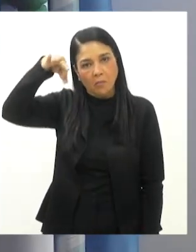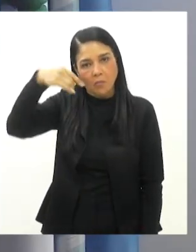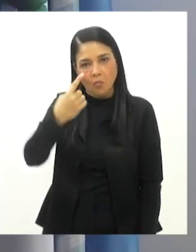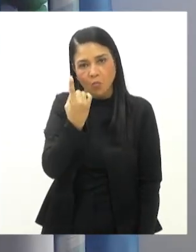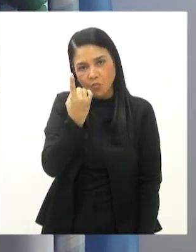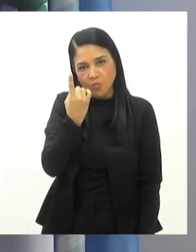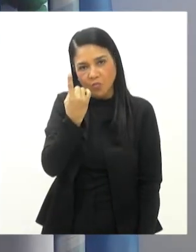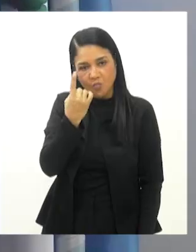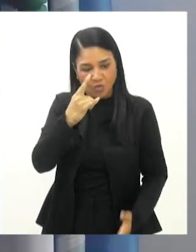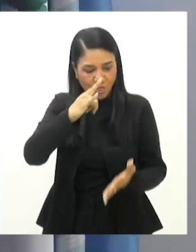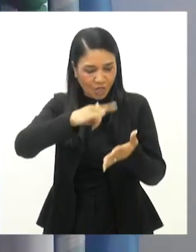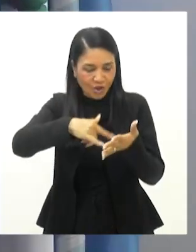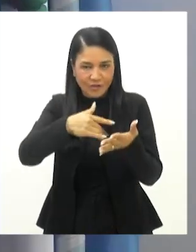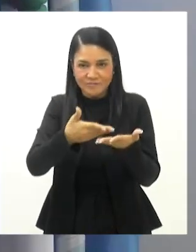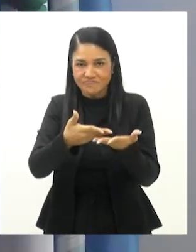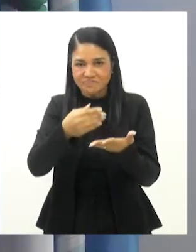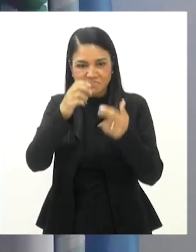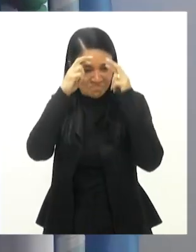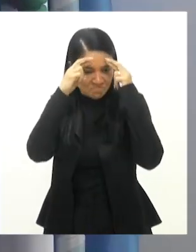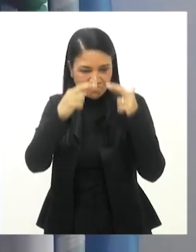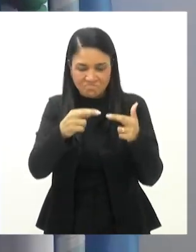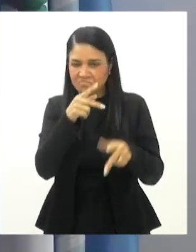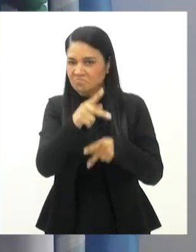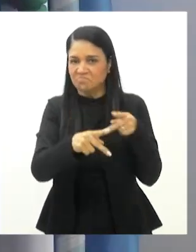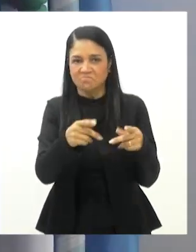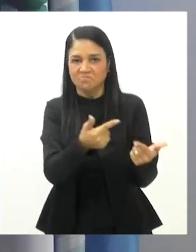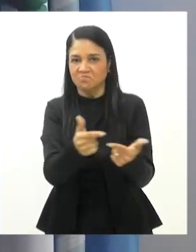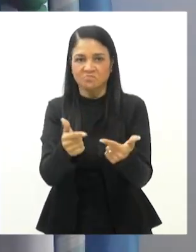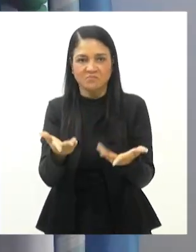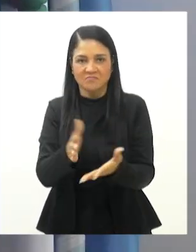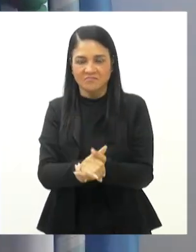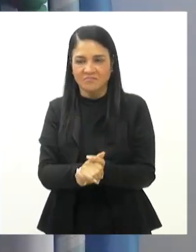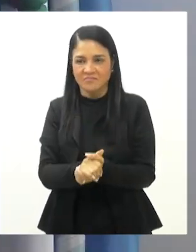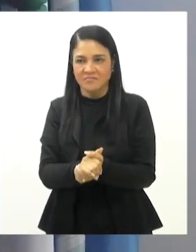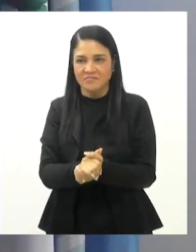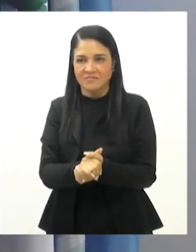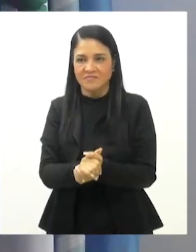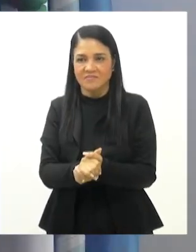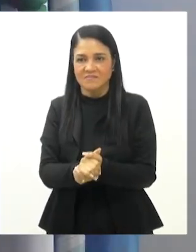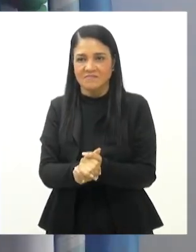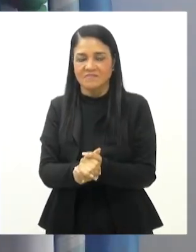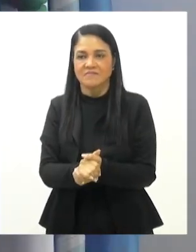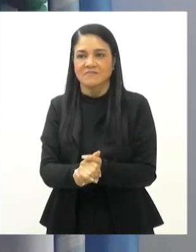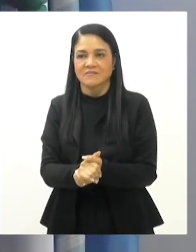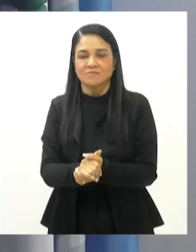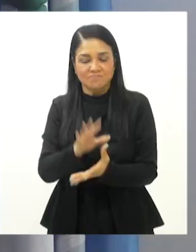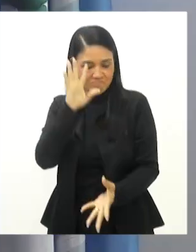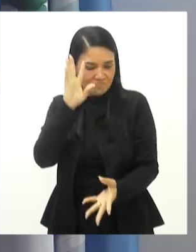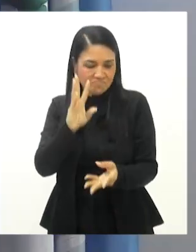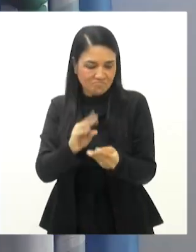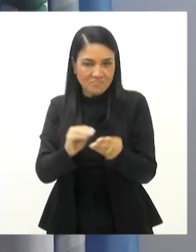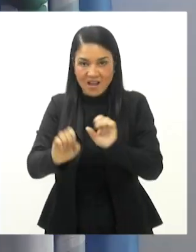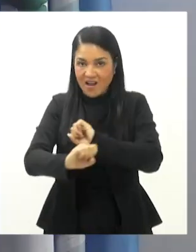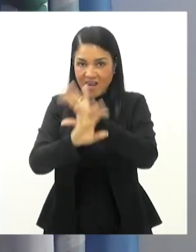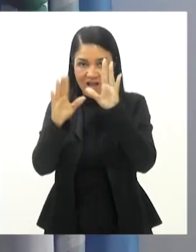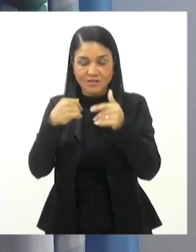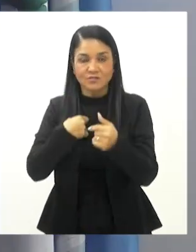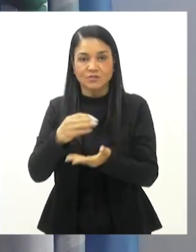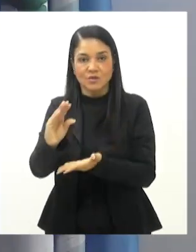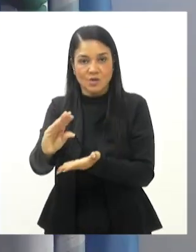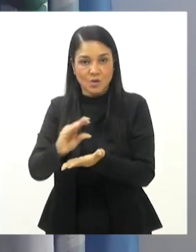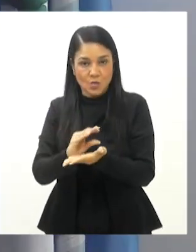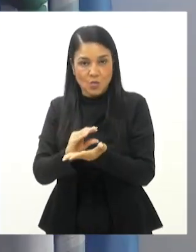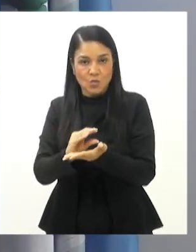Uma imundície, um desrespeito ao cidadão fluminense. Está aqui, ó. Falo para exemplificar de forma muito clara. Os recursos recebidos